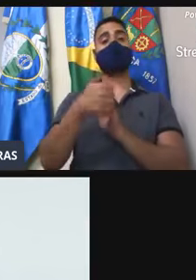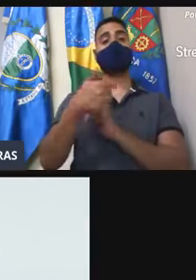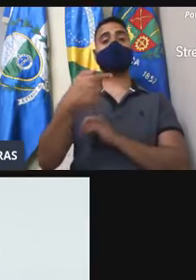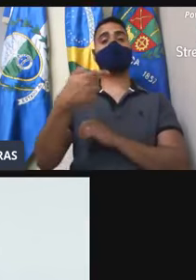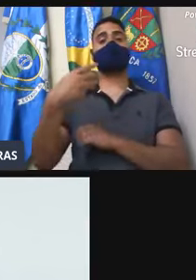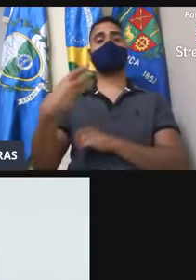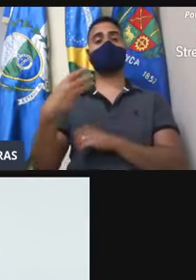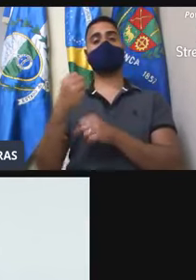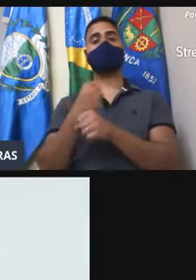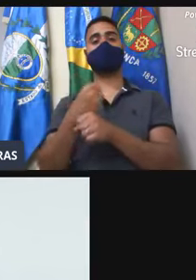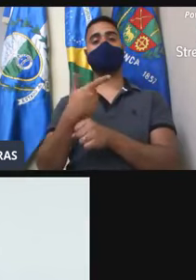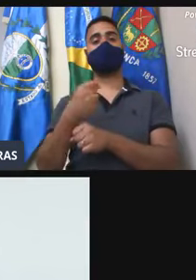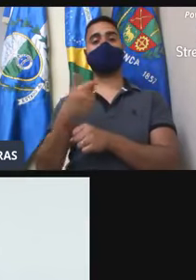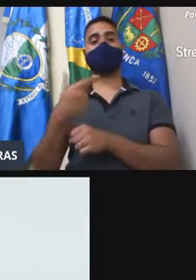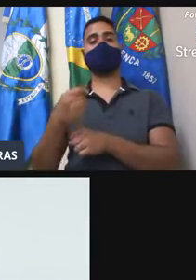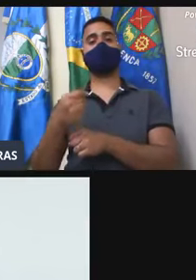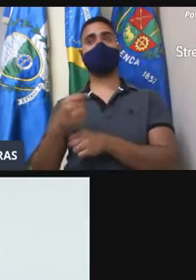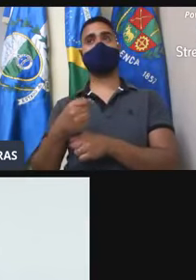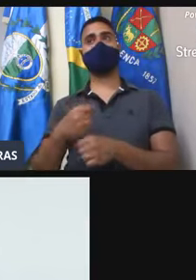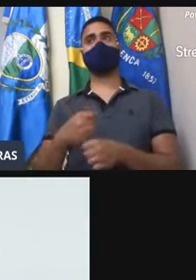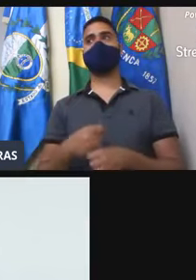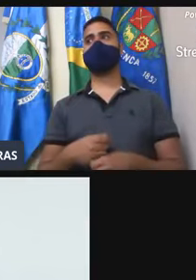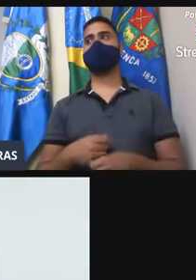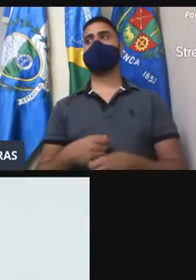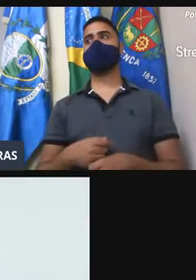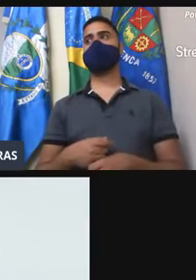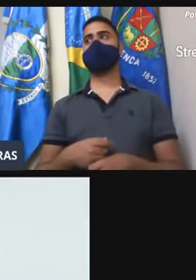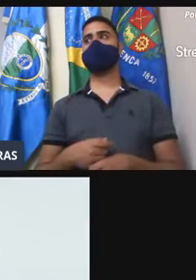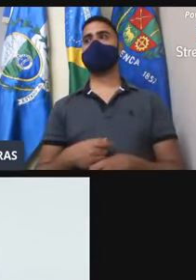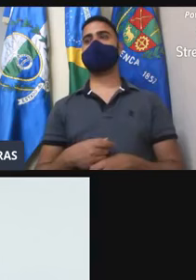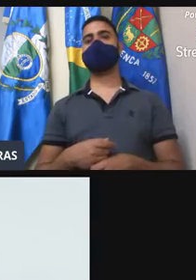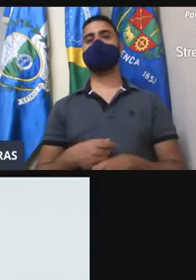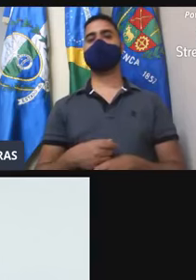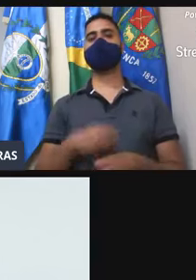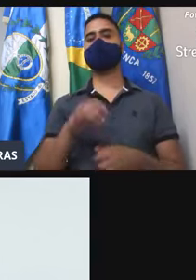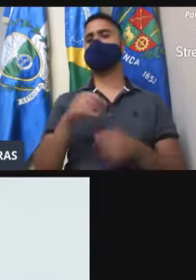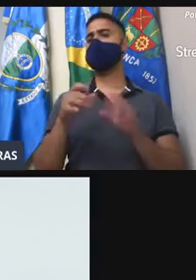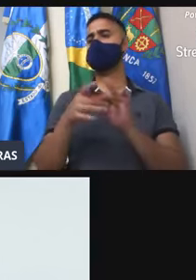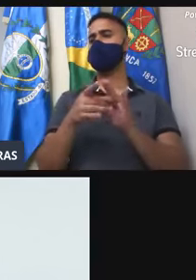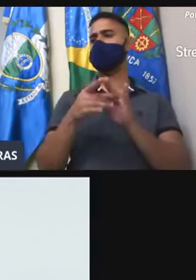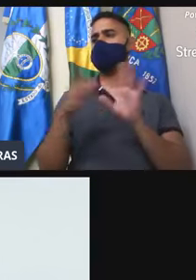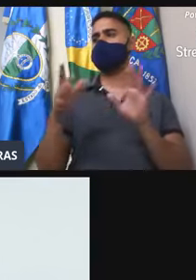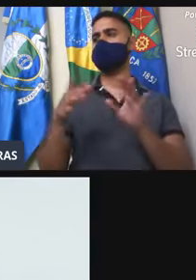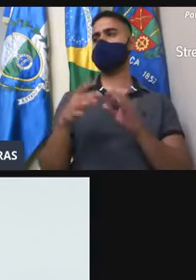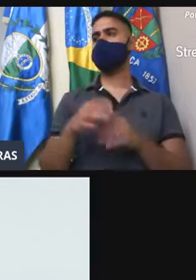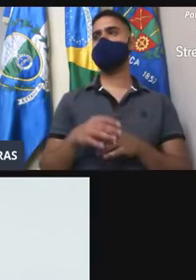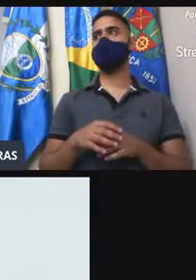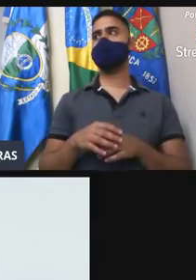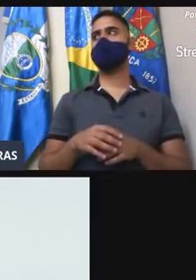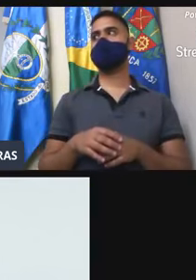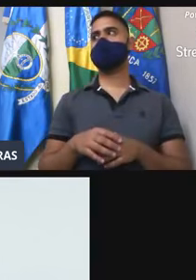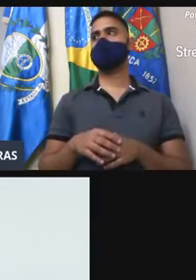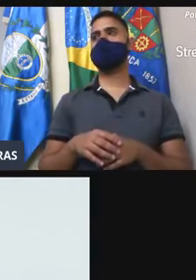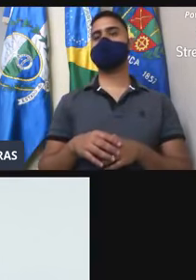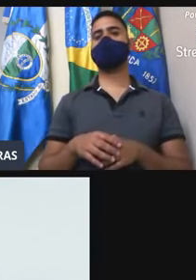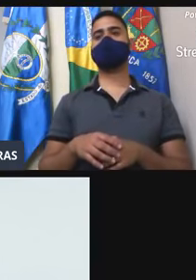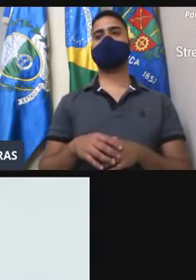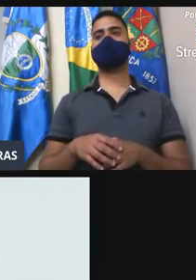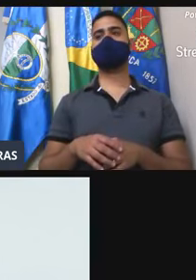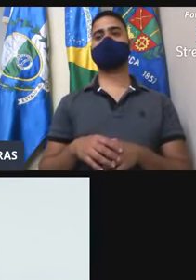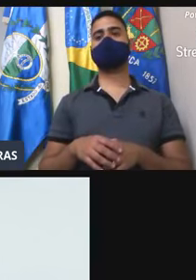173 de 2020, que é uma lei complementar, ela diz que se isso fosse autorizado, tá, essa suspensão de